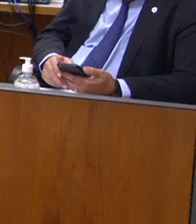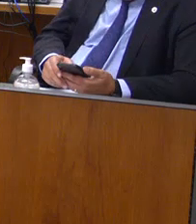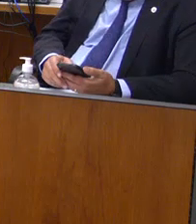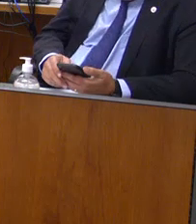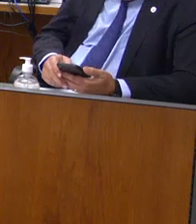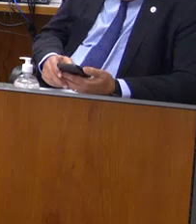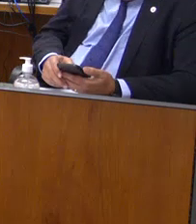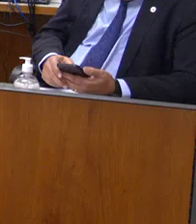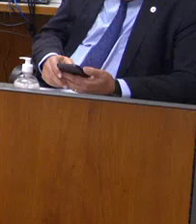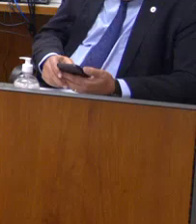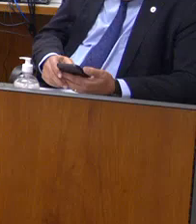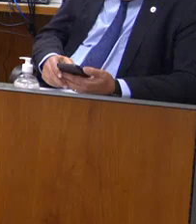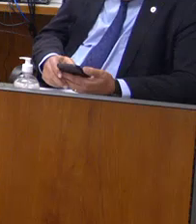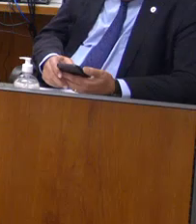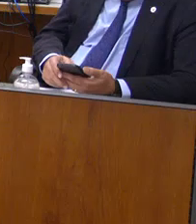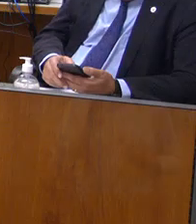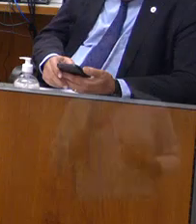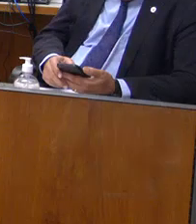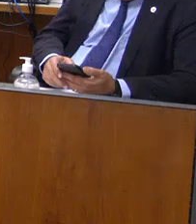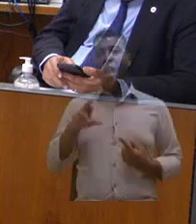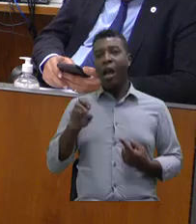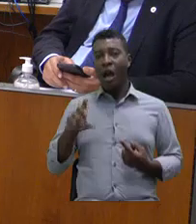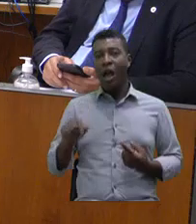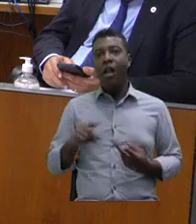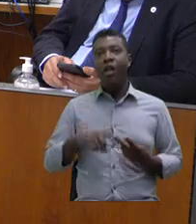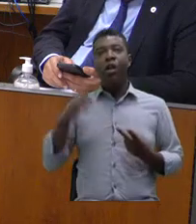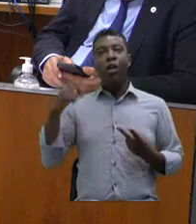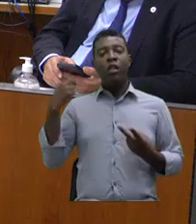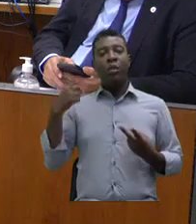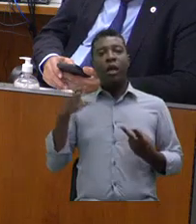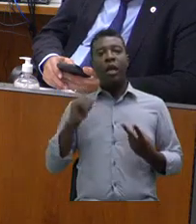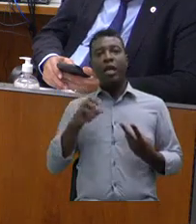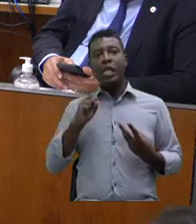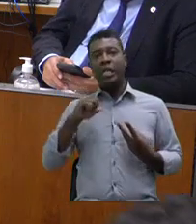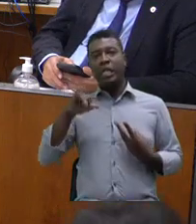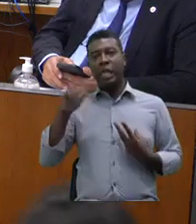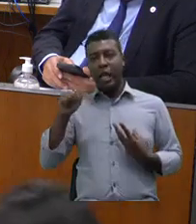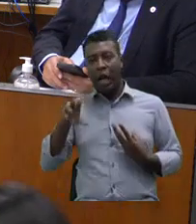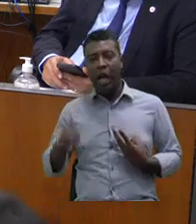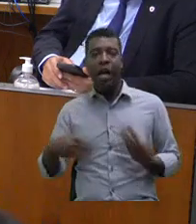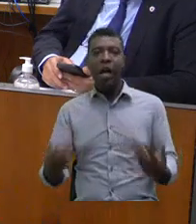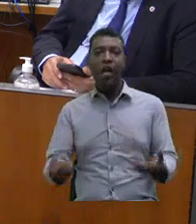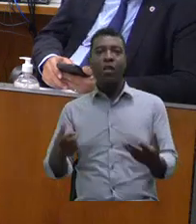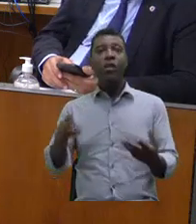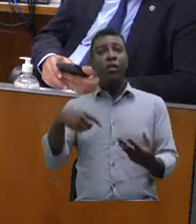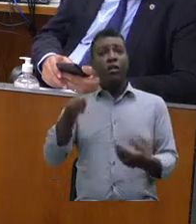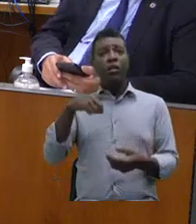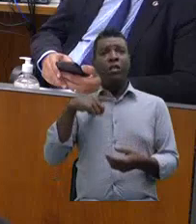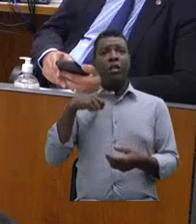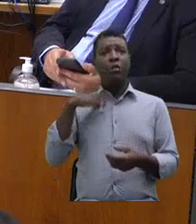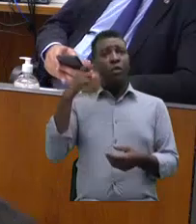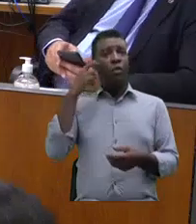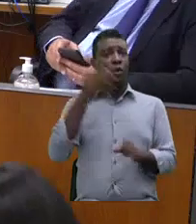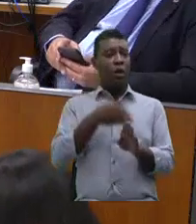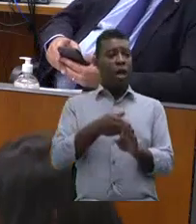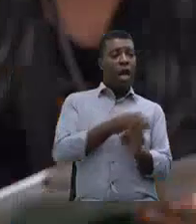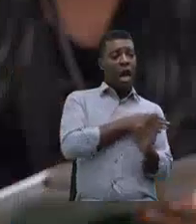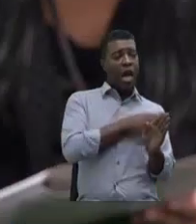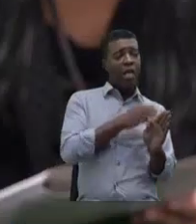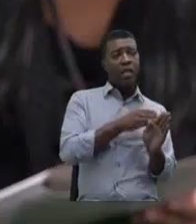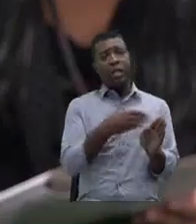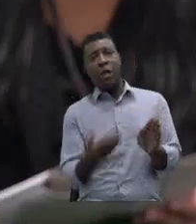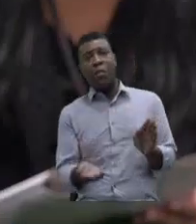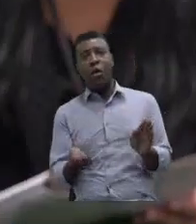Cassiano, dizer que é com muito orgulho, né, que a gente tem uma cultura, um turismo, antes de Leônidas, antes de Zema, e